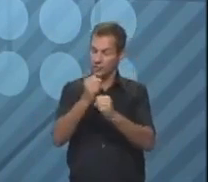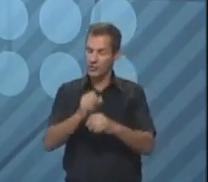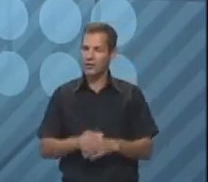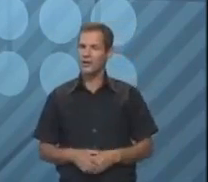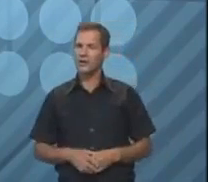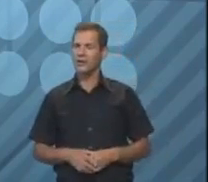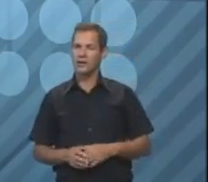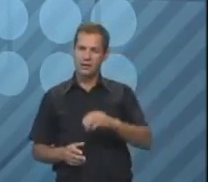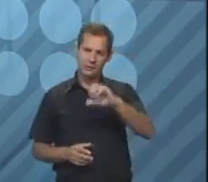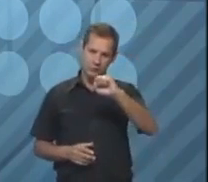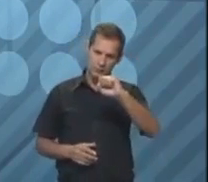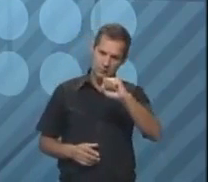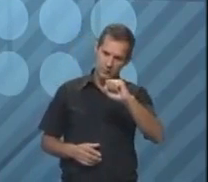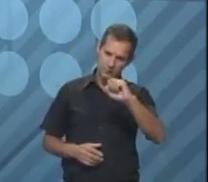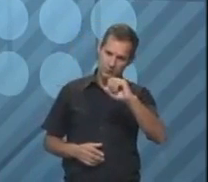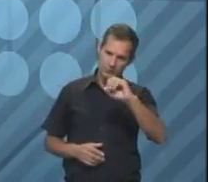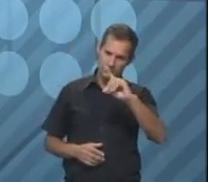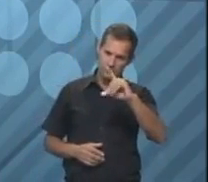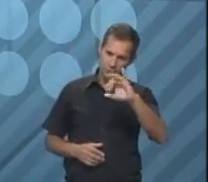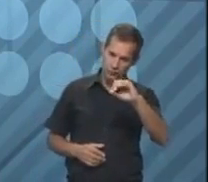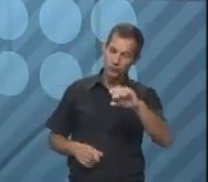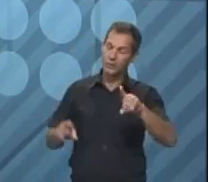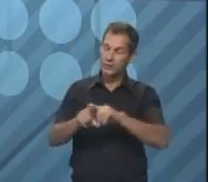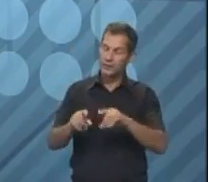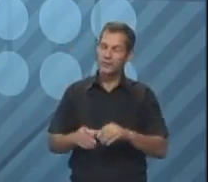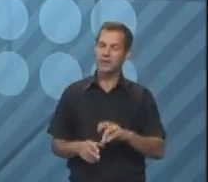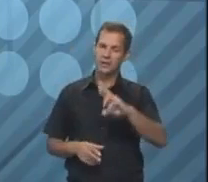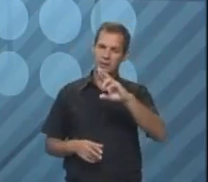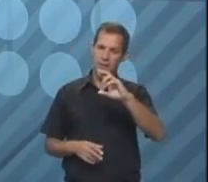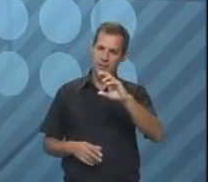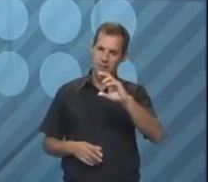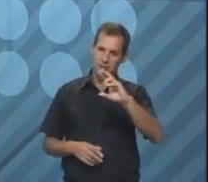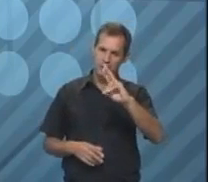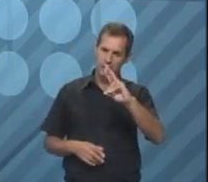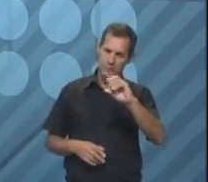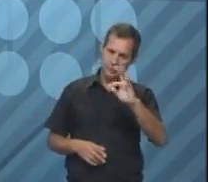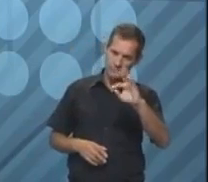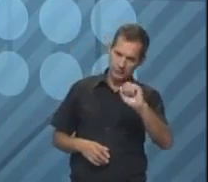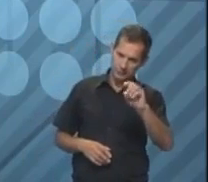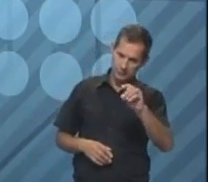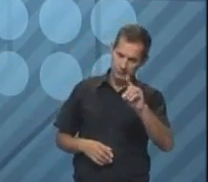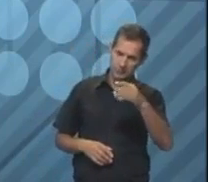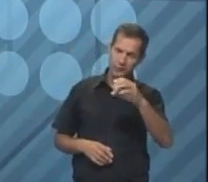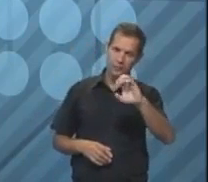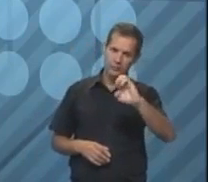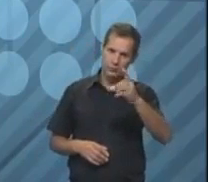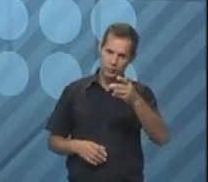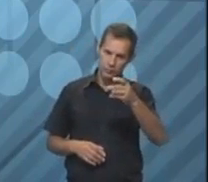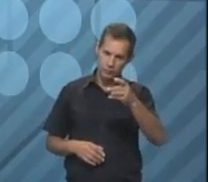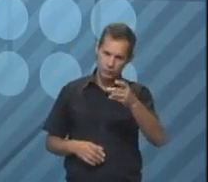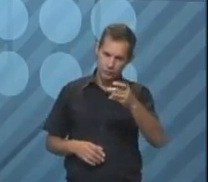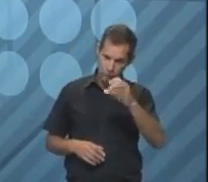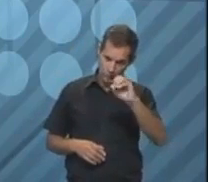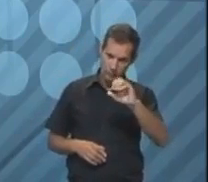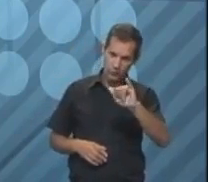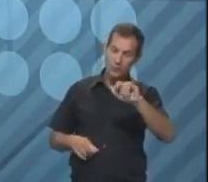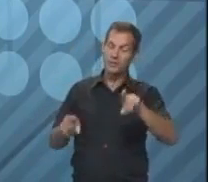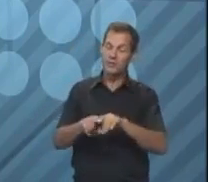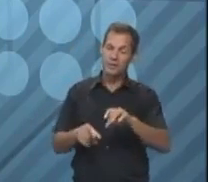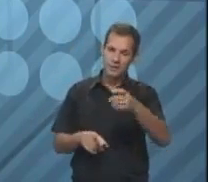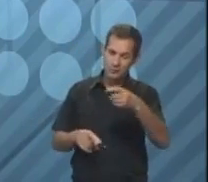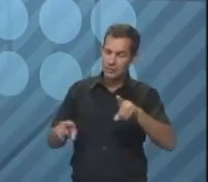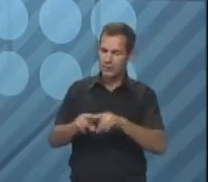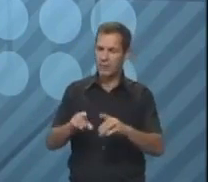de revolução ou rotação quando a gente rotaciona ou em torno do eixo X ou em torno do eixo Y. Vimos a relação